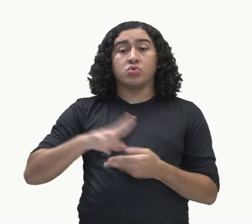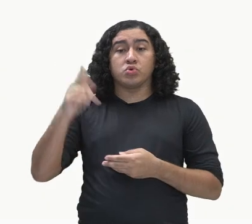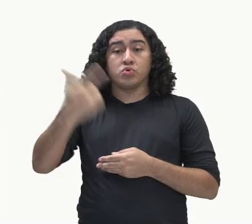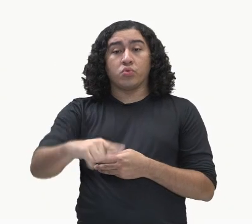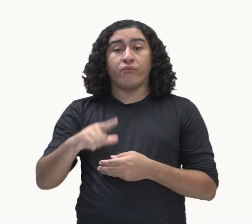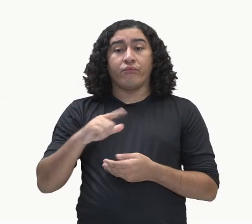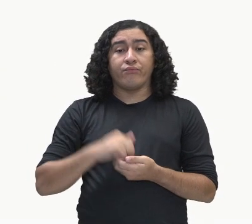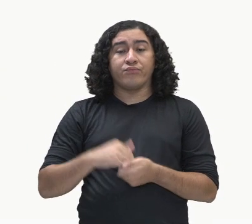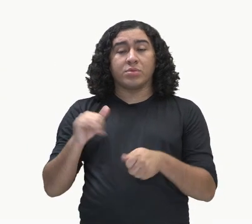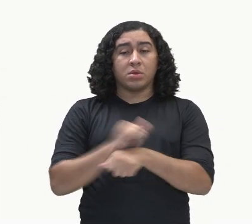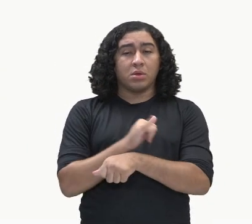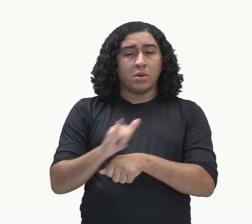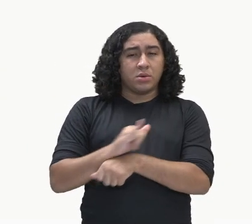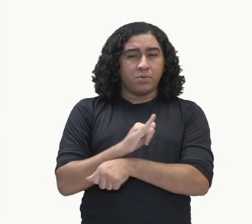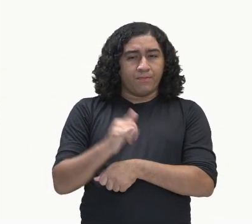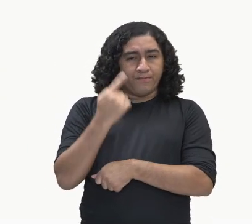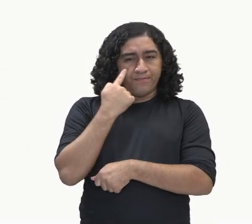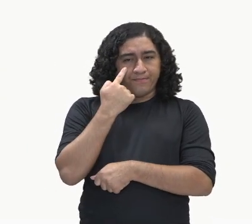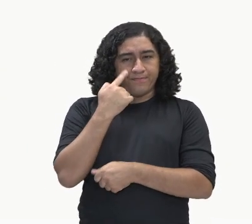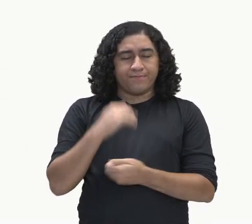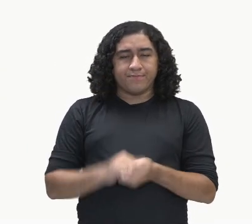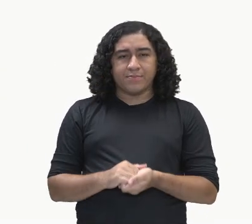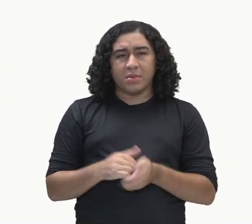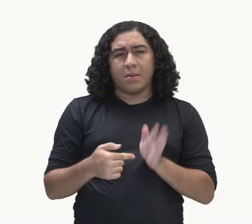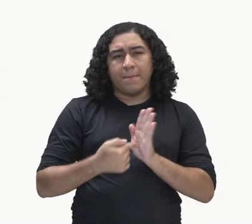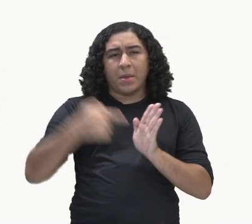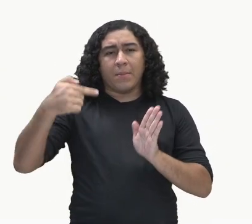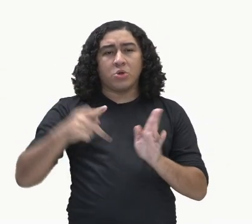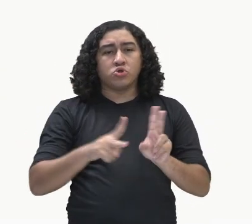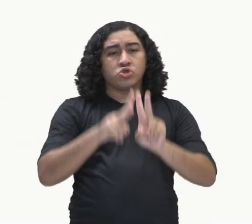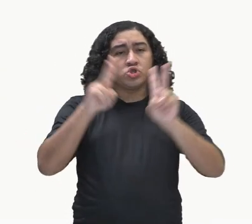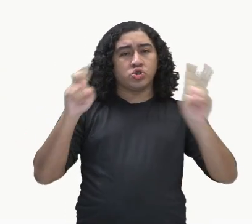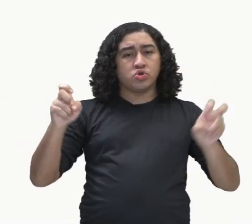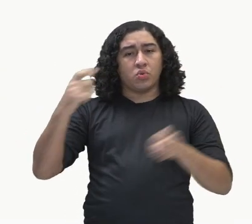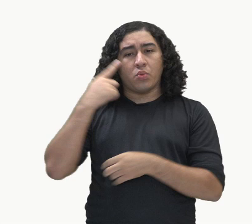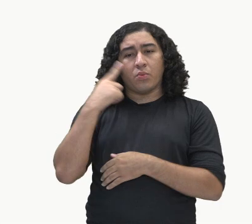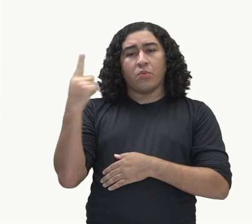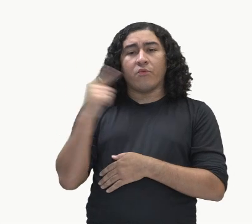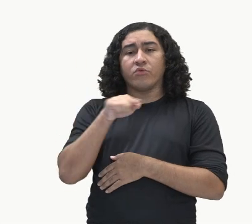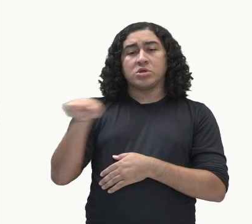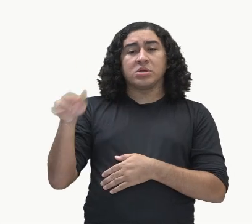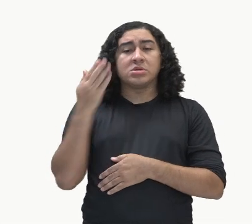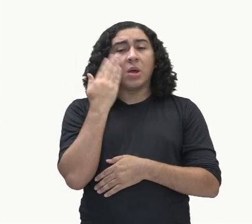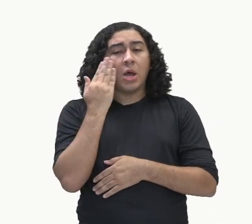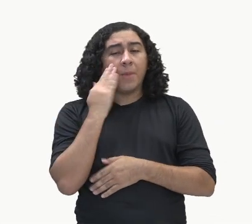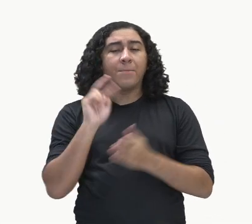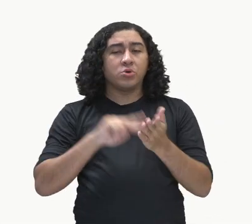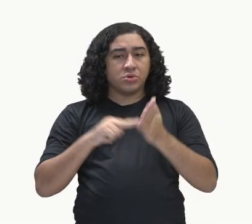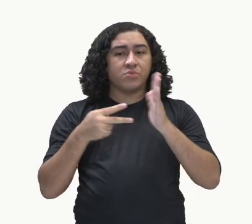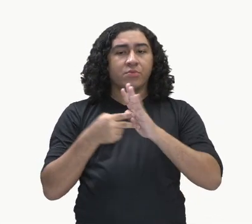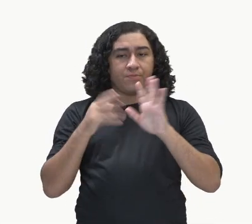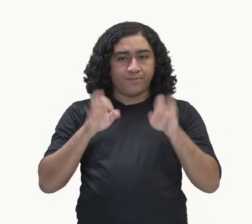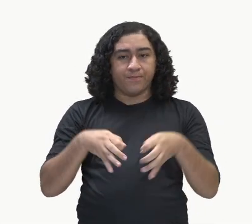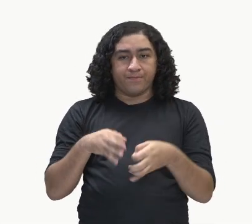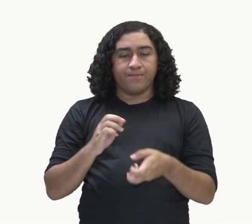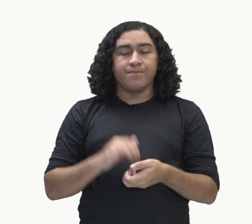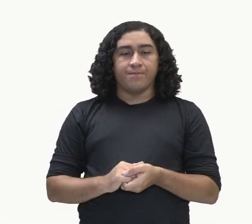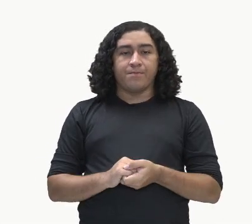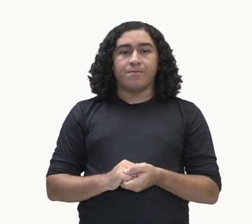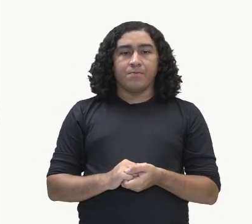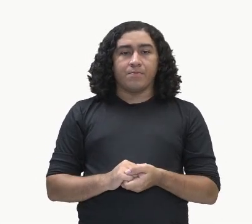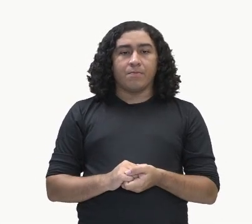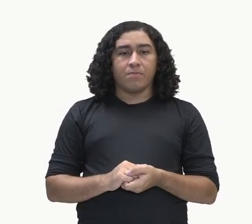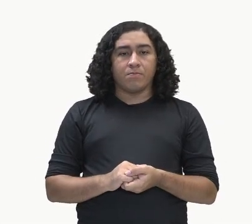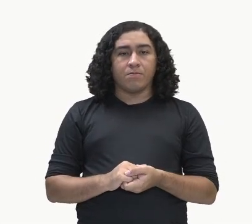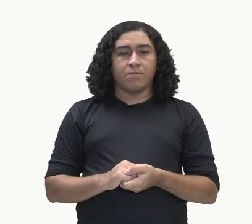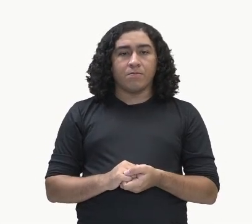novamente? Primeiramente, nós vamos ver aqui o título, que você já sabe o que é isso aqui, não é? Multiculturalism.